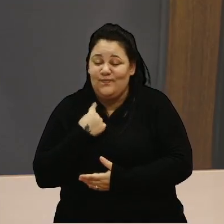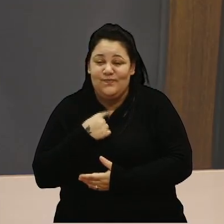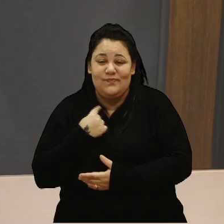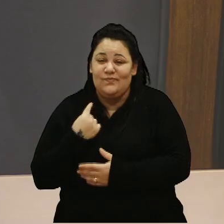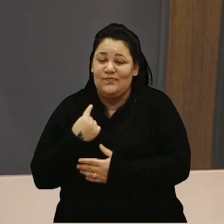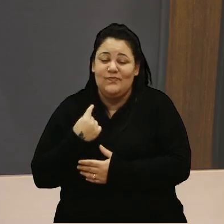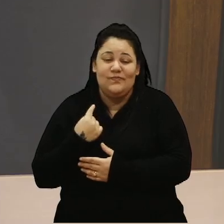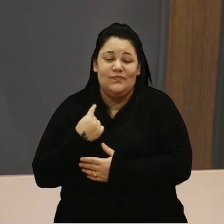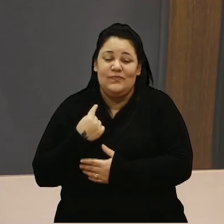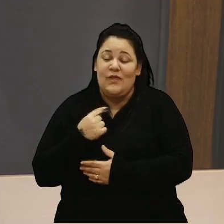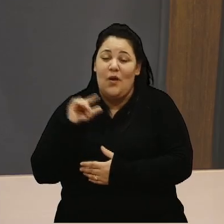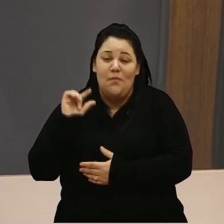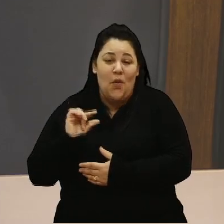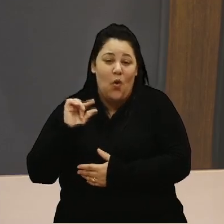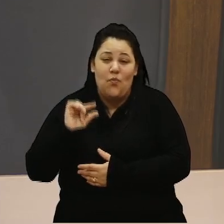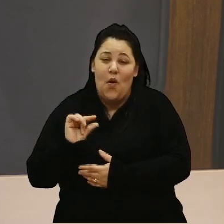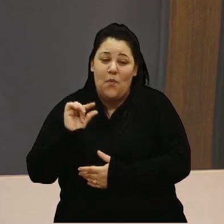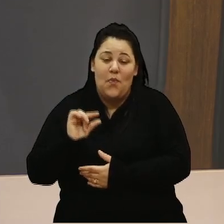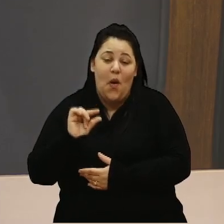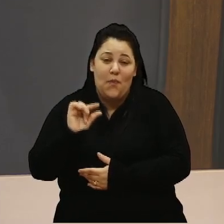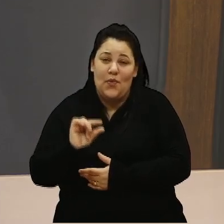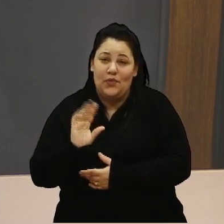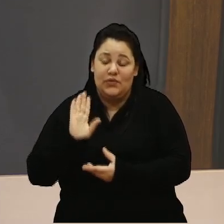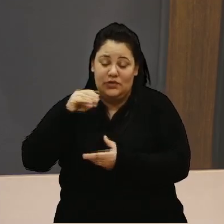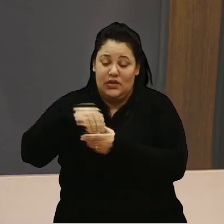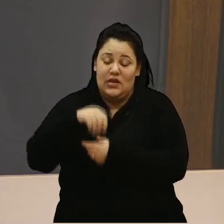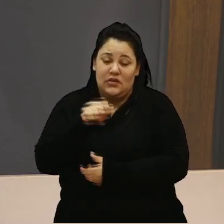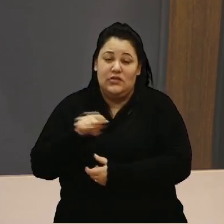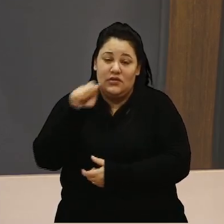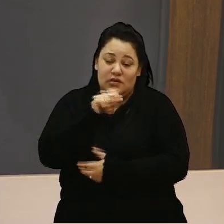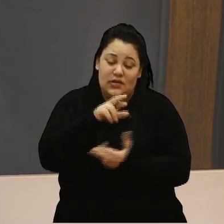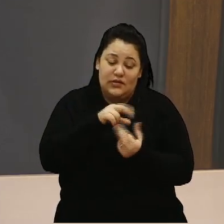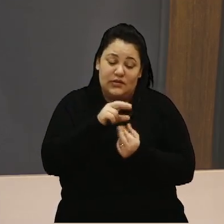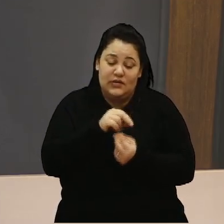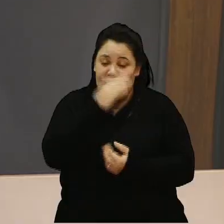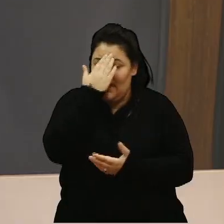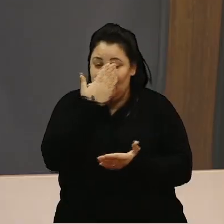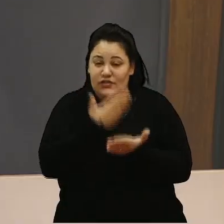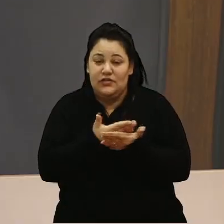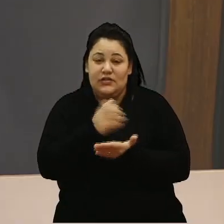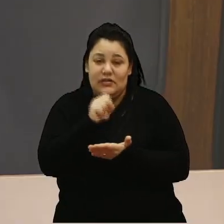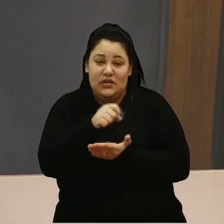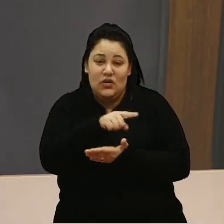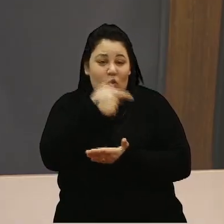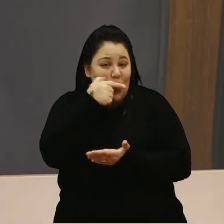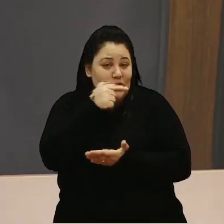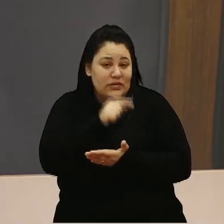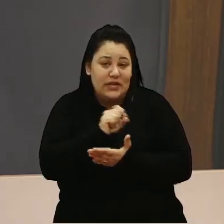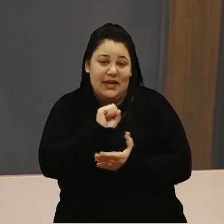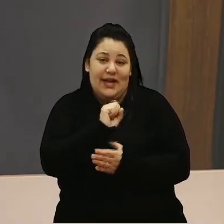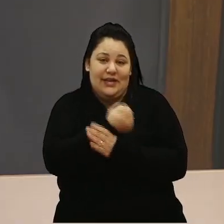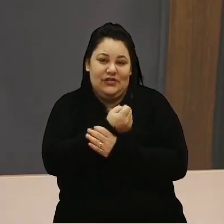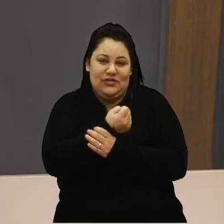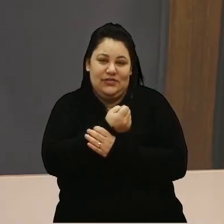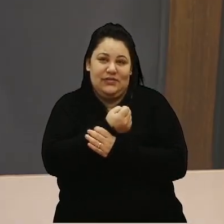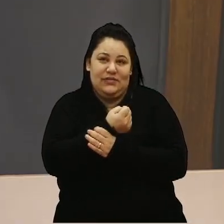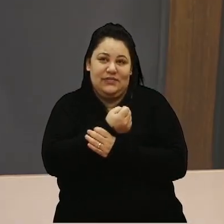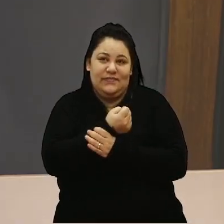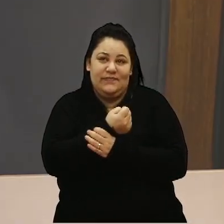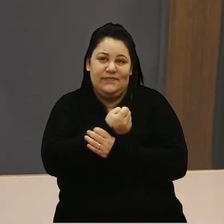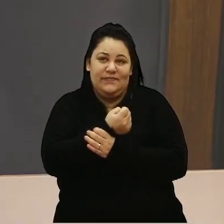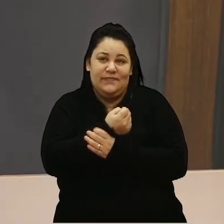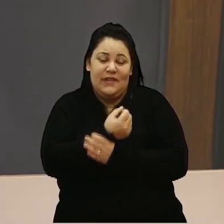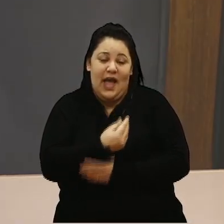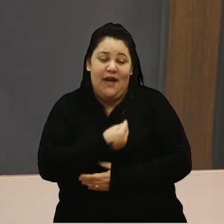cada vez menos é nas associações de recicladores que as pessoas acreditam que irão conseguir garantir o seu sustento, a